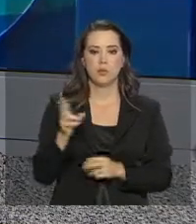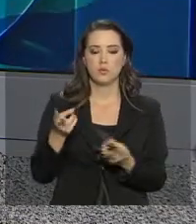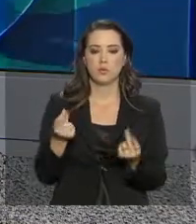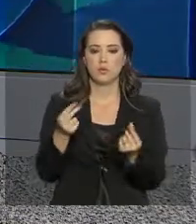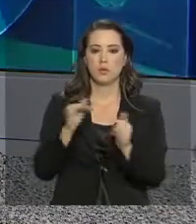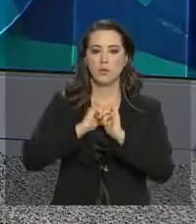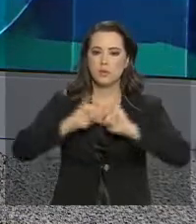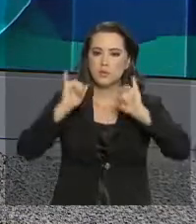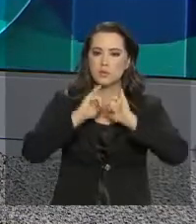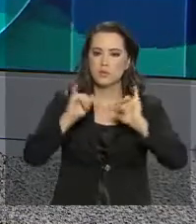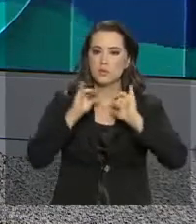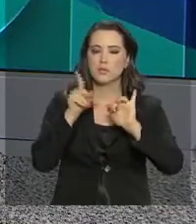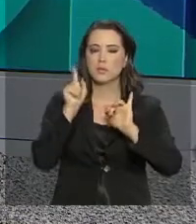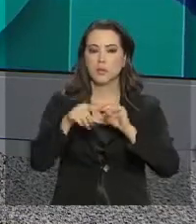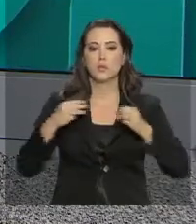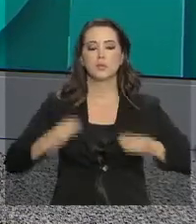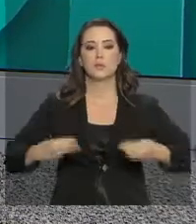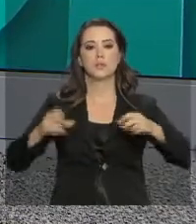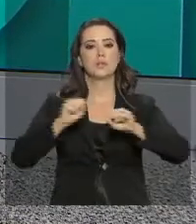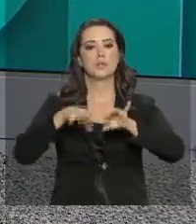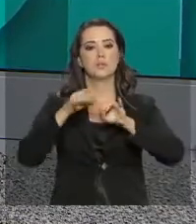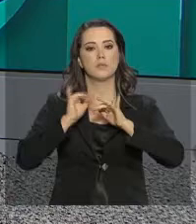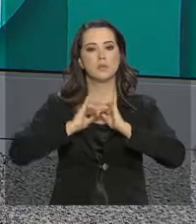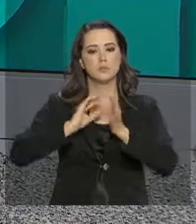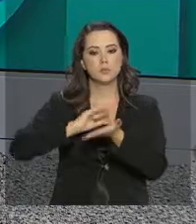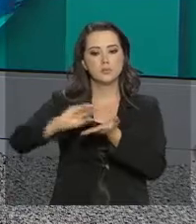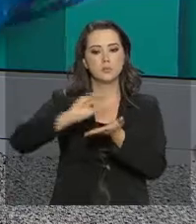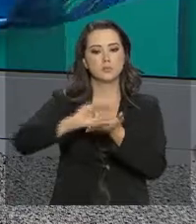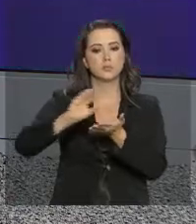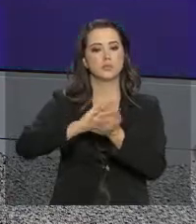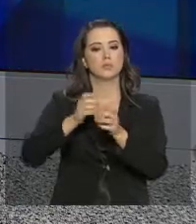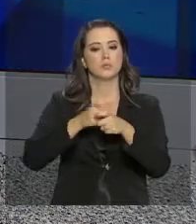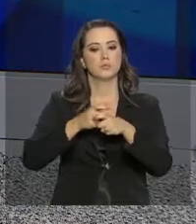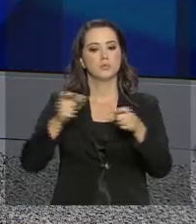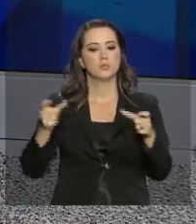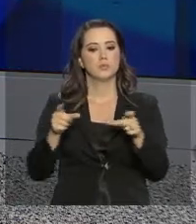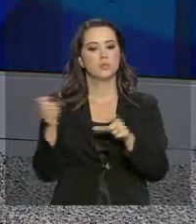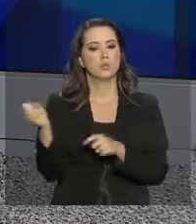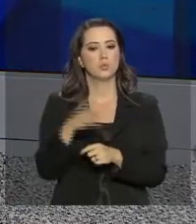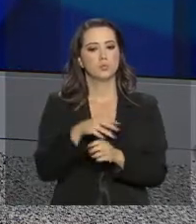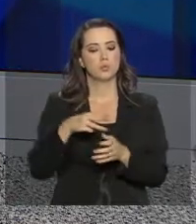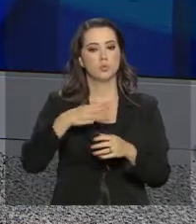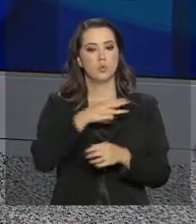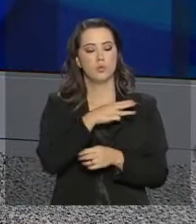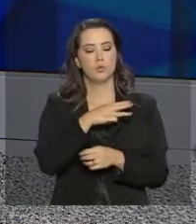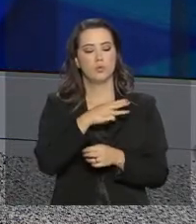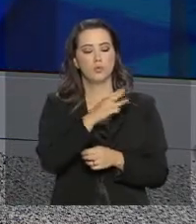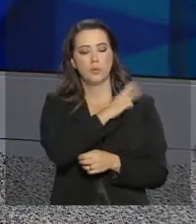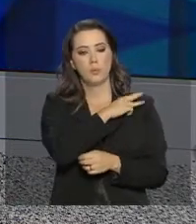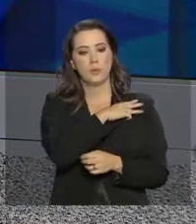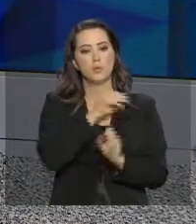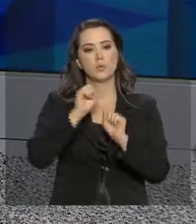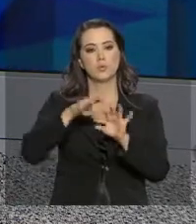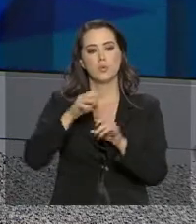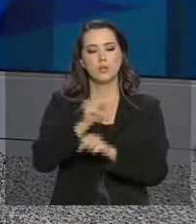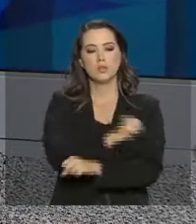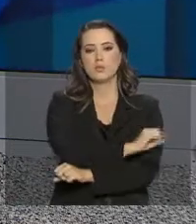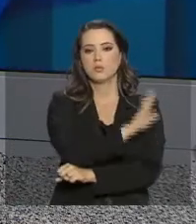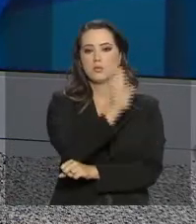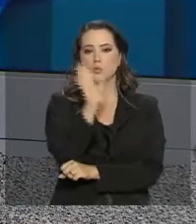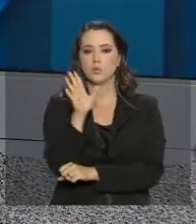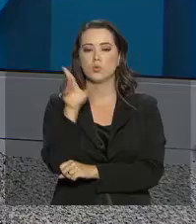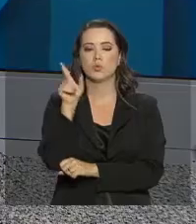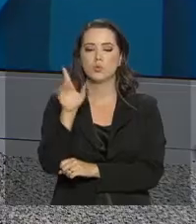valor anunciado pelo o ministério da educação vai ser investido para ampliação do novo ensino médio e educação em tempo integral em todo o